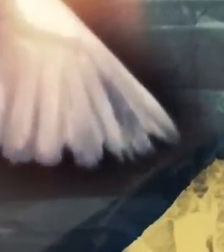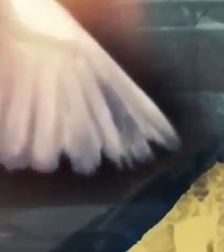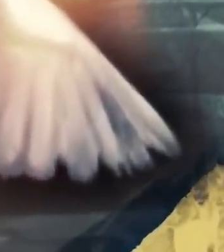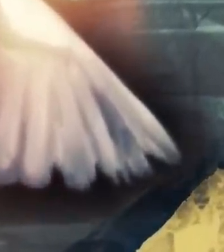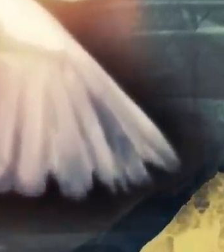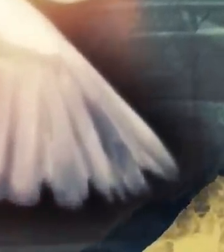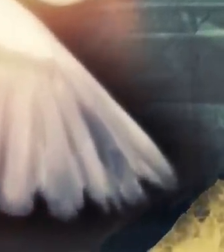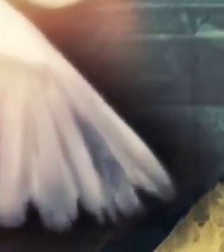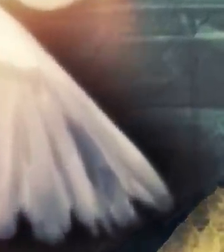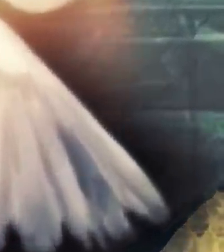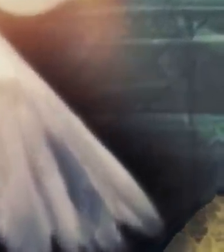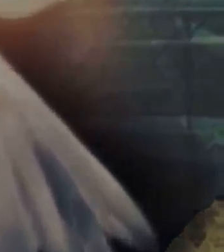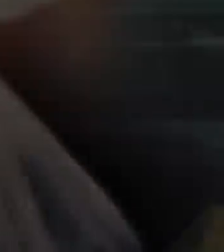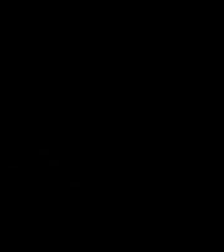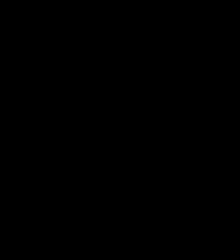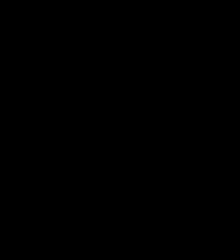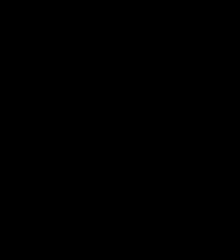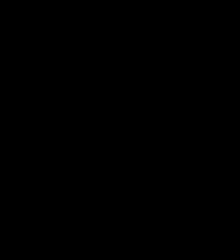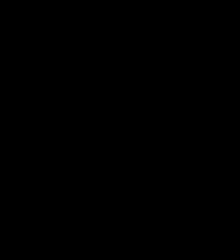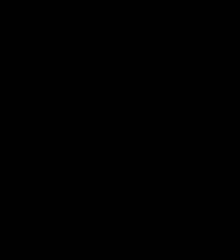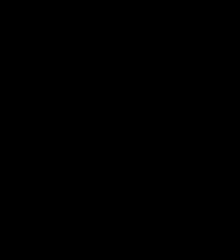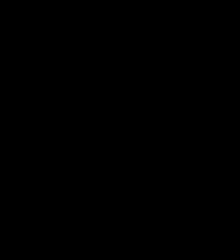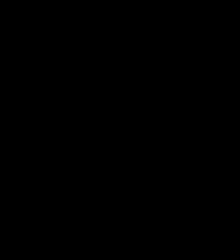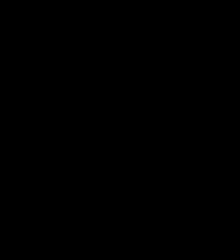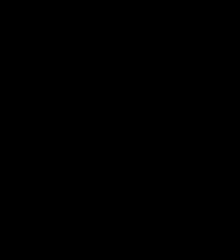das águas.